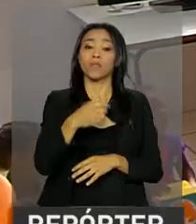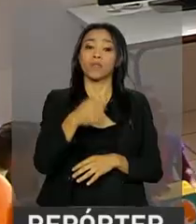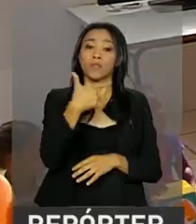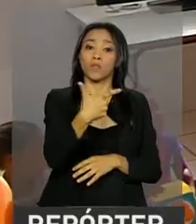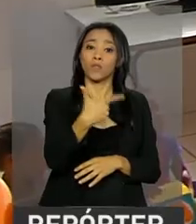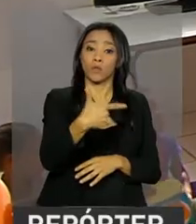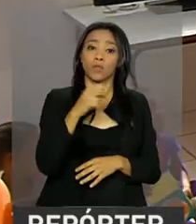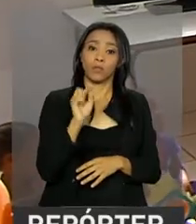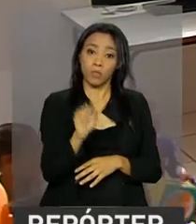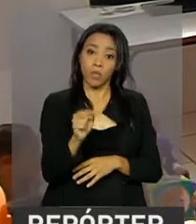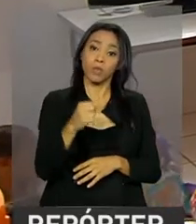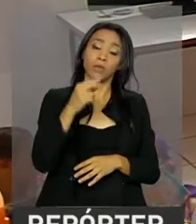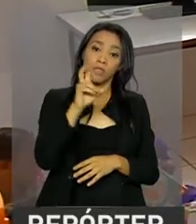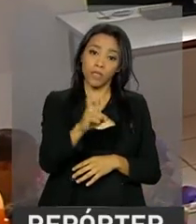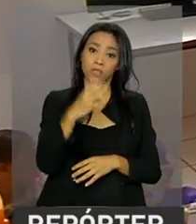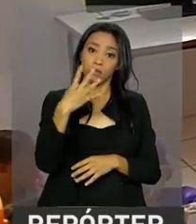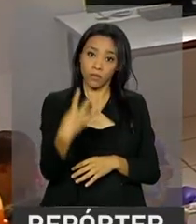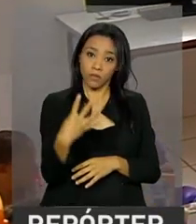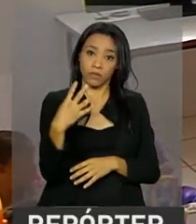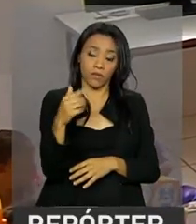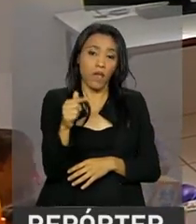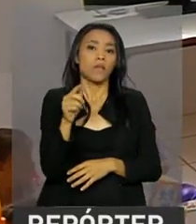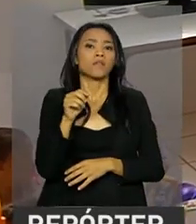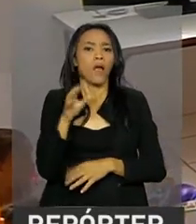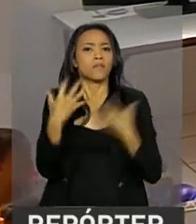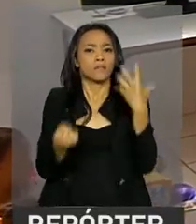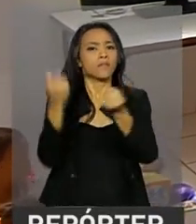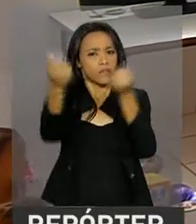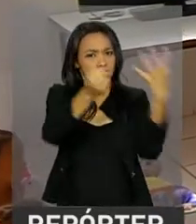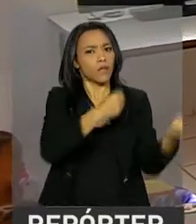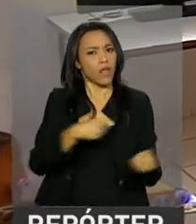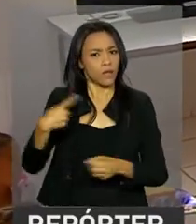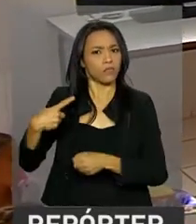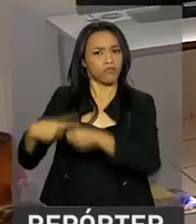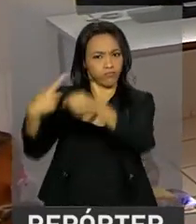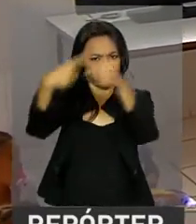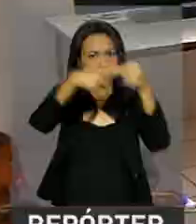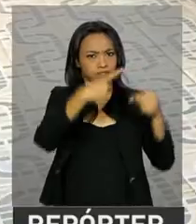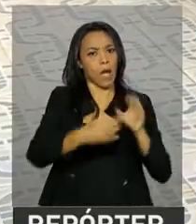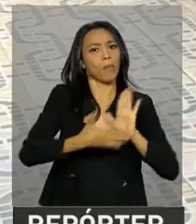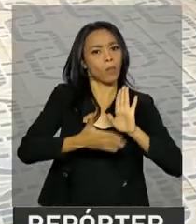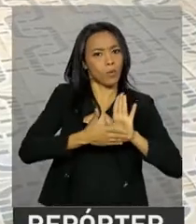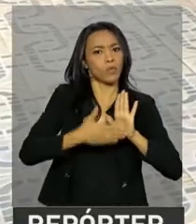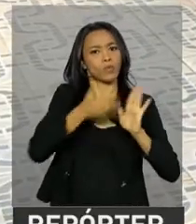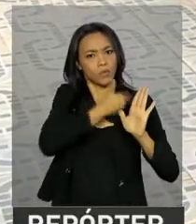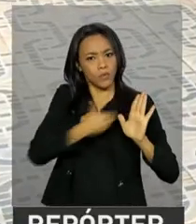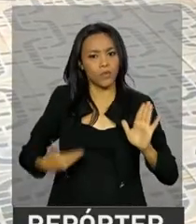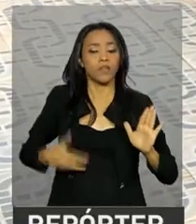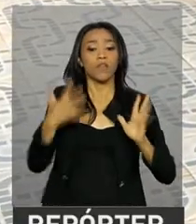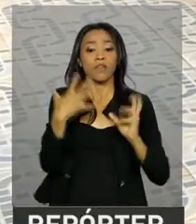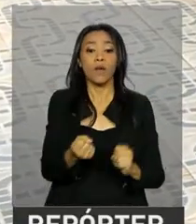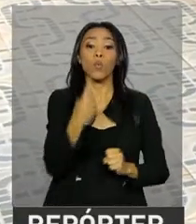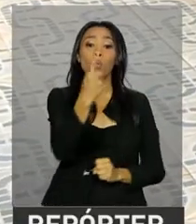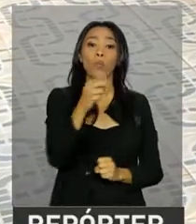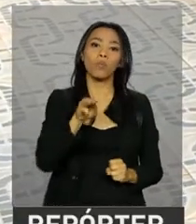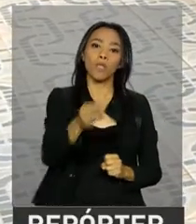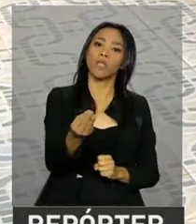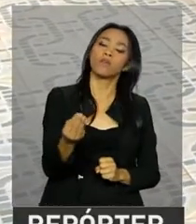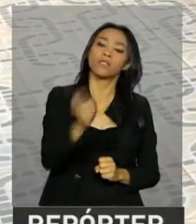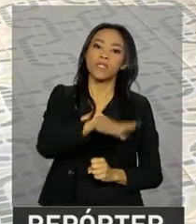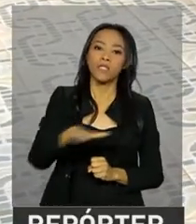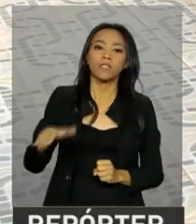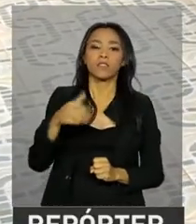brasileiros aderiram ao programa criança feliz vai acompanhar aproximadamente 1 milhão de crianças em 2017